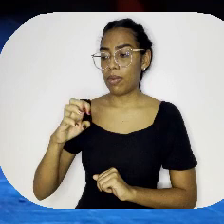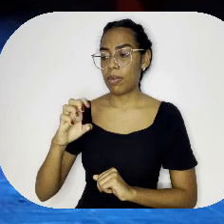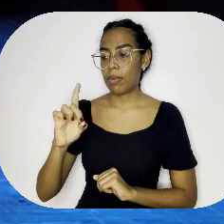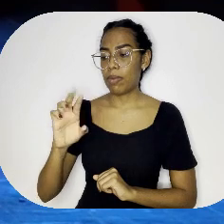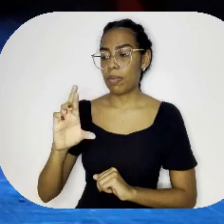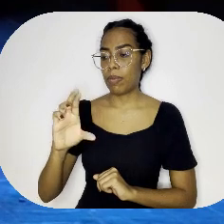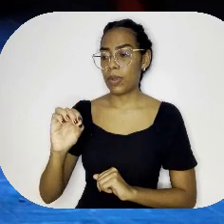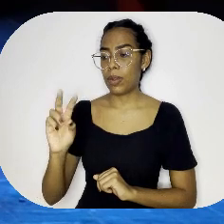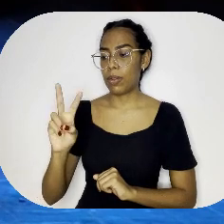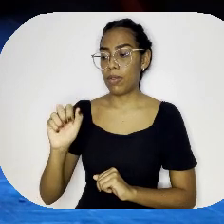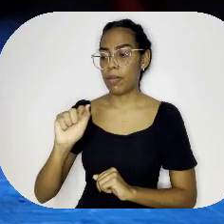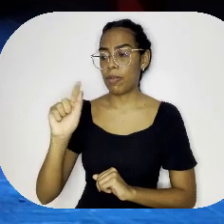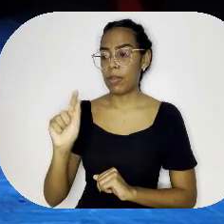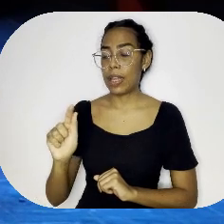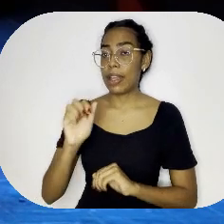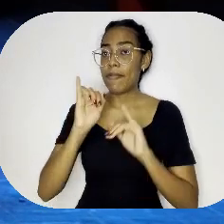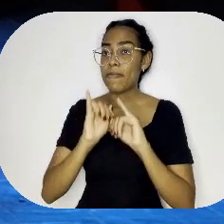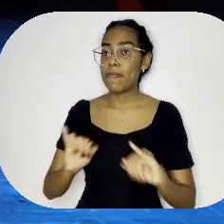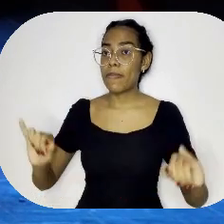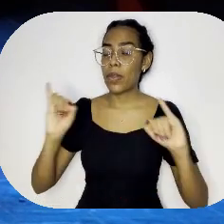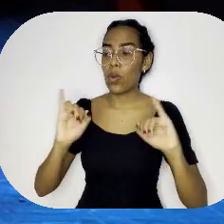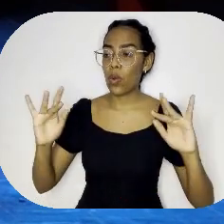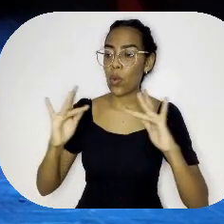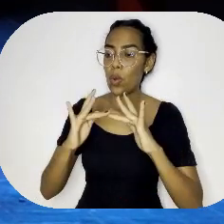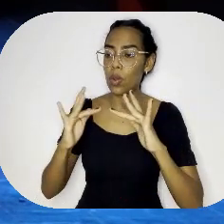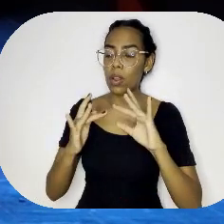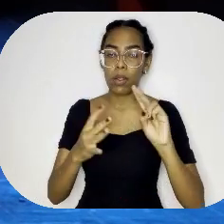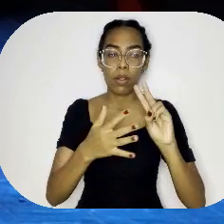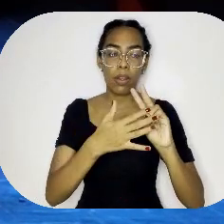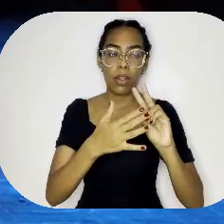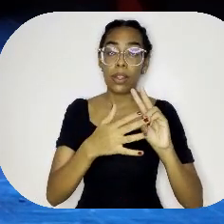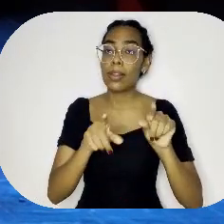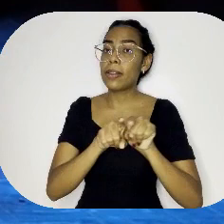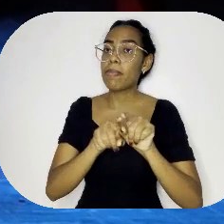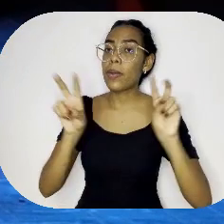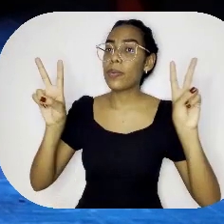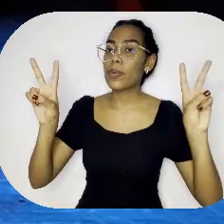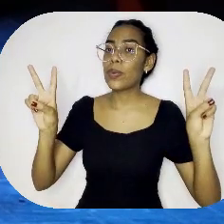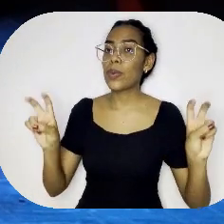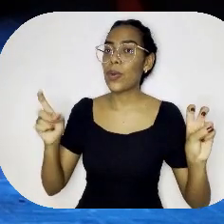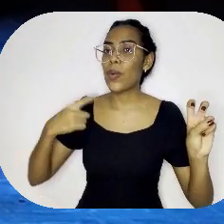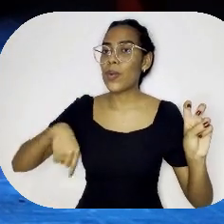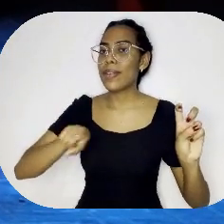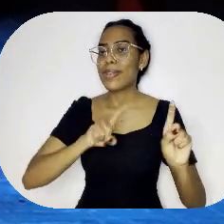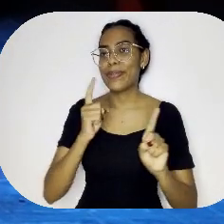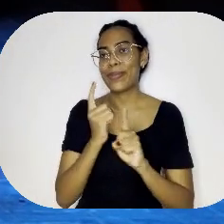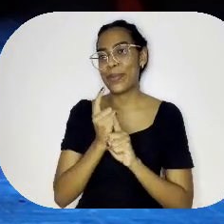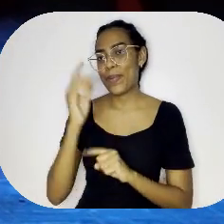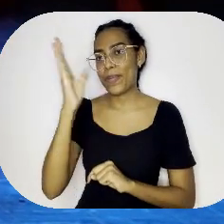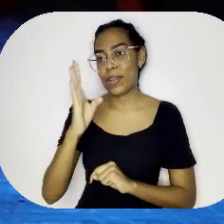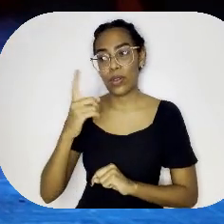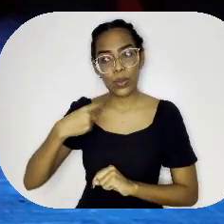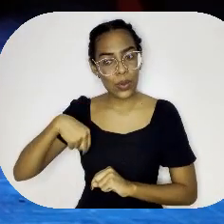de Achamento do Brasil, do Pedro Vaz de Caminhos para o Rei Dom Manuel, informando sobre os primeiros contatos com os